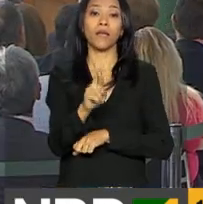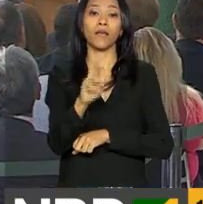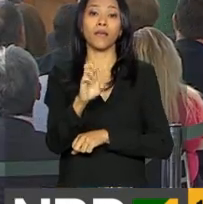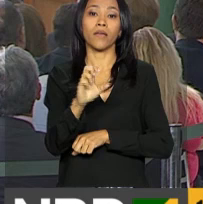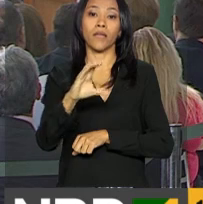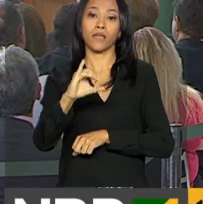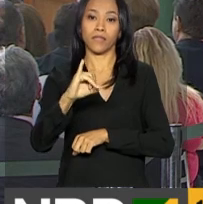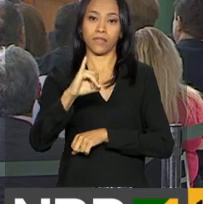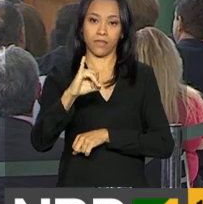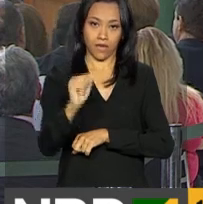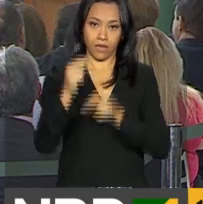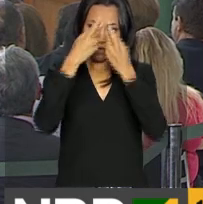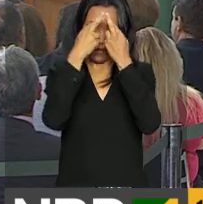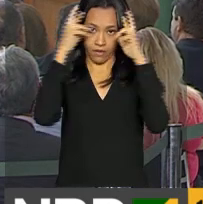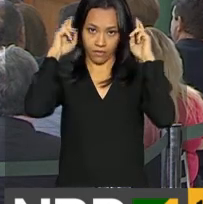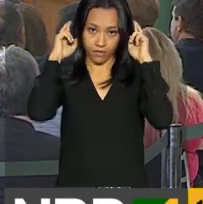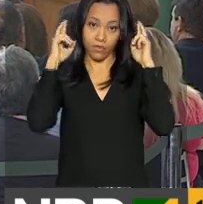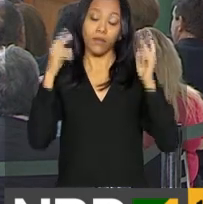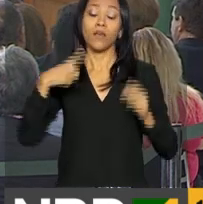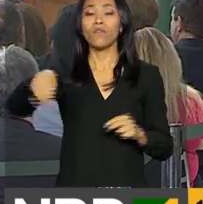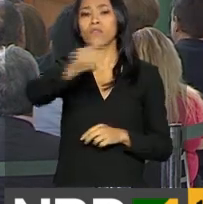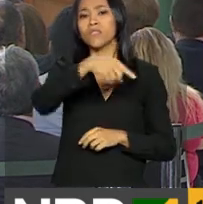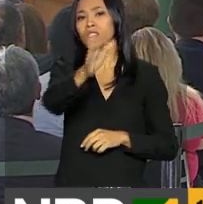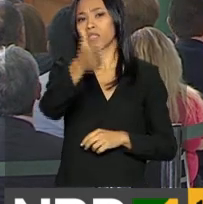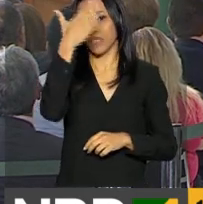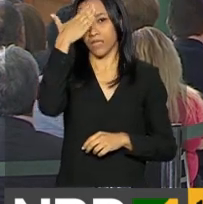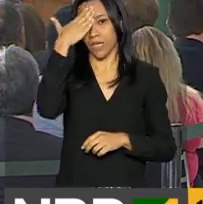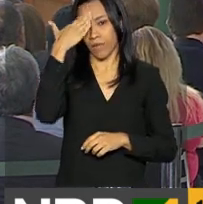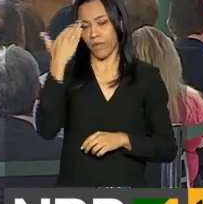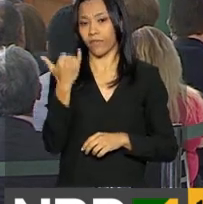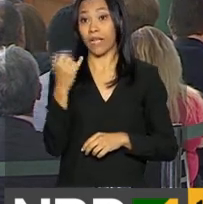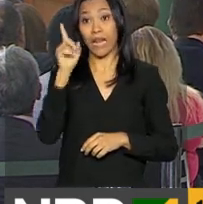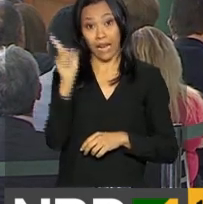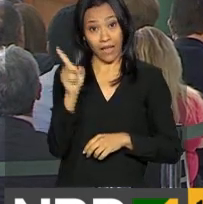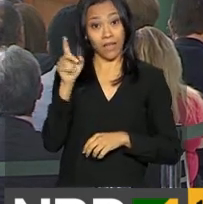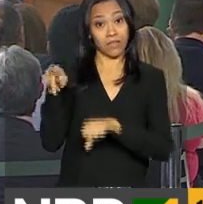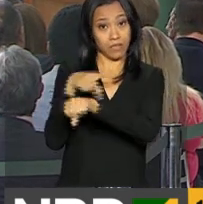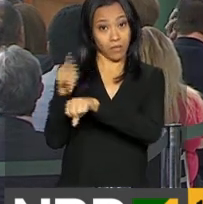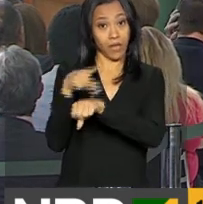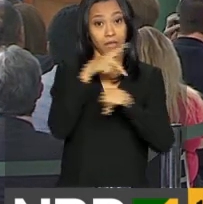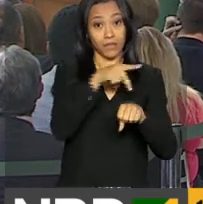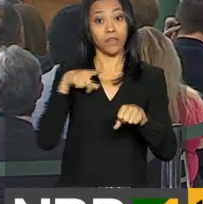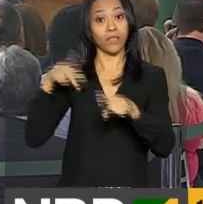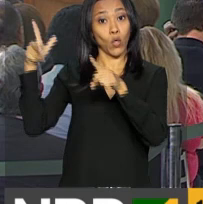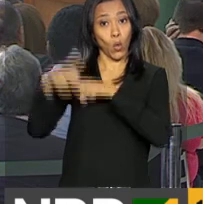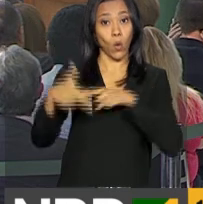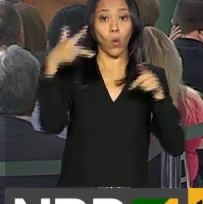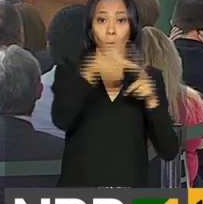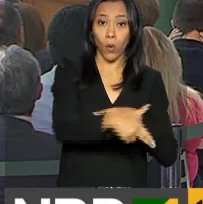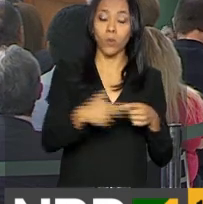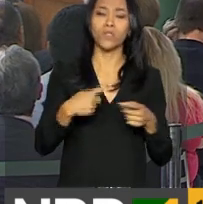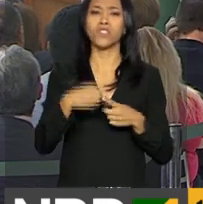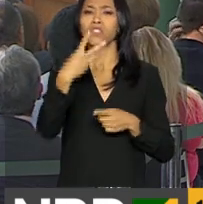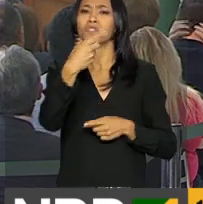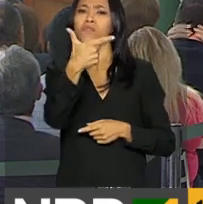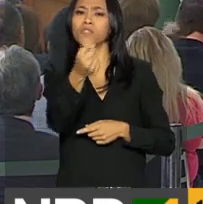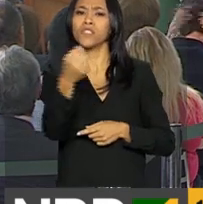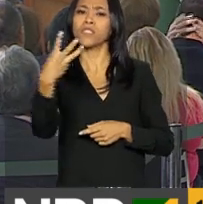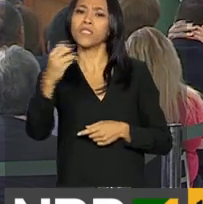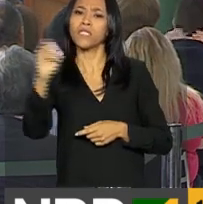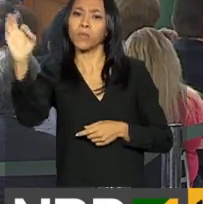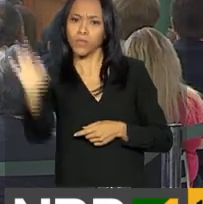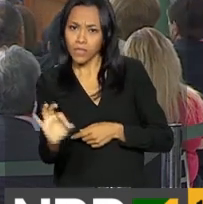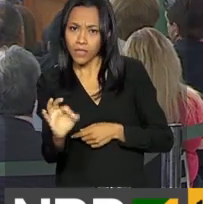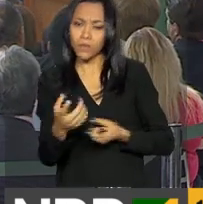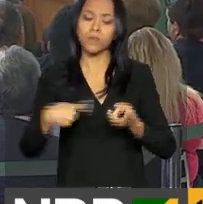é? Porque são coisas que todos sabem, mas lá houve corte de aposentadoria e pensões, 20%, 30%, houve